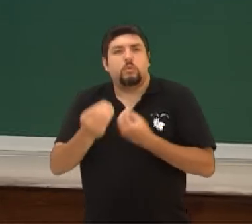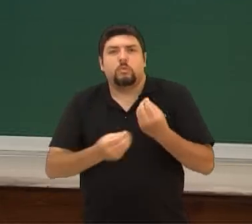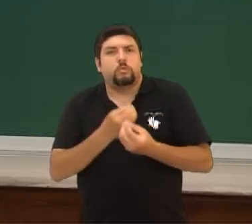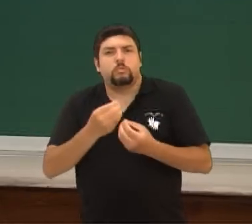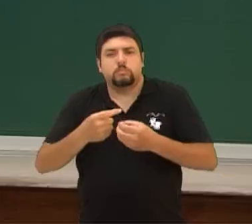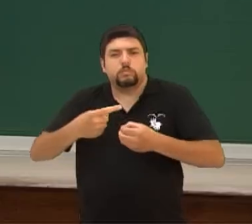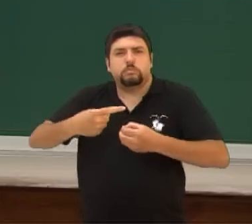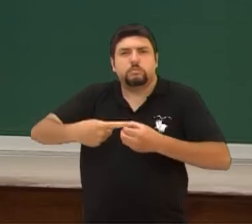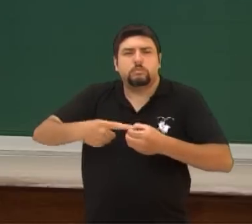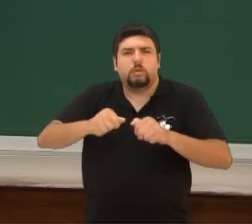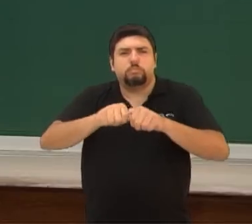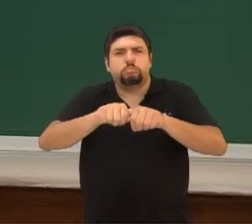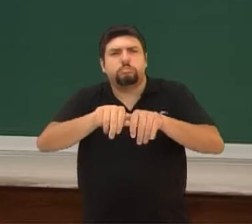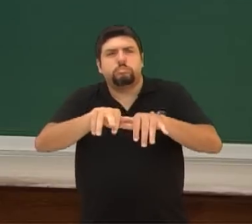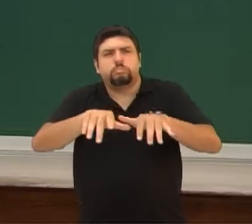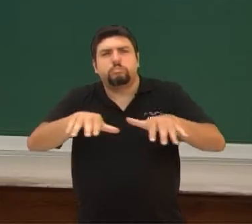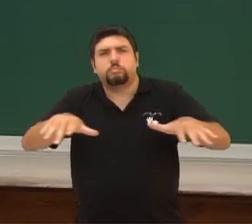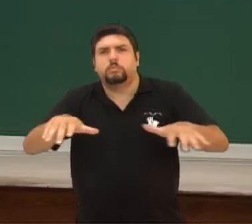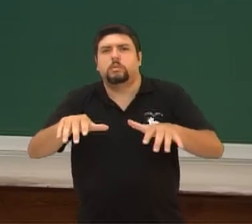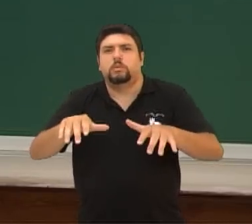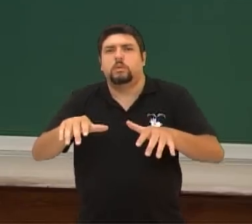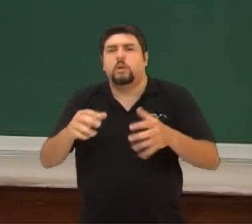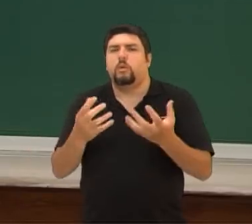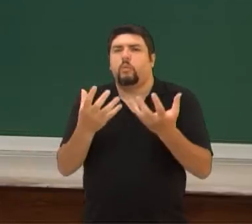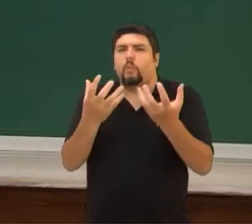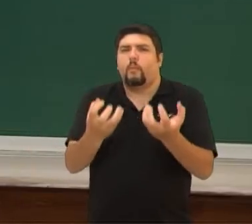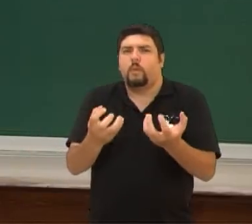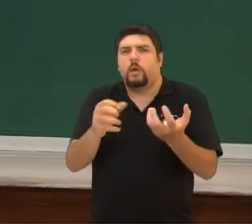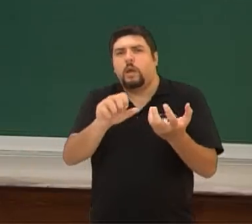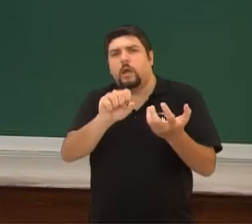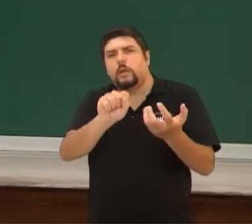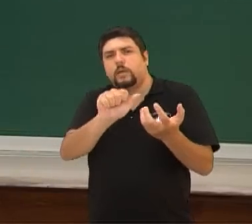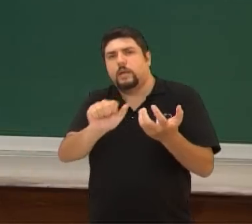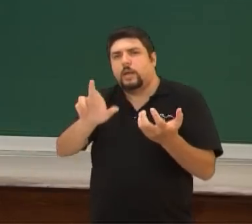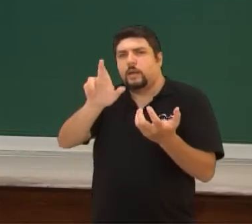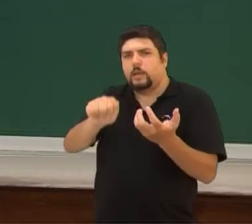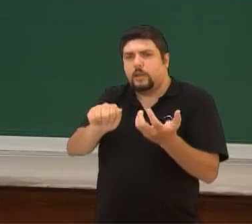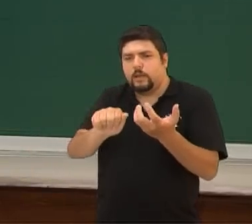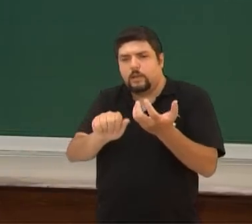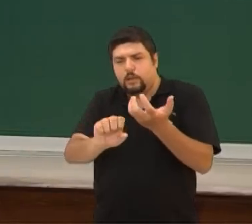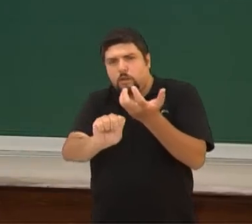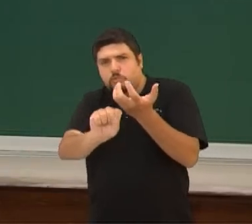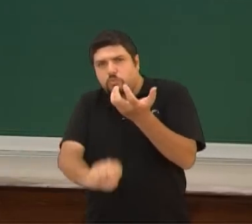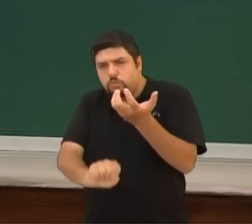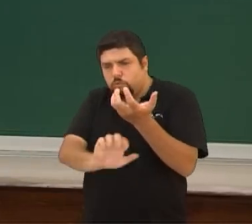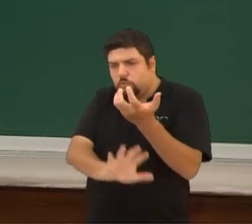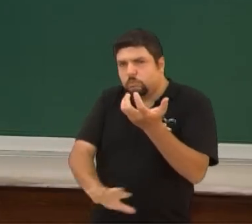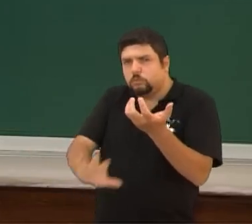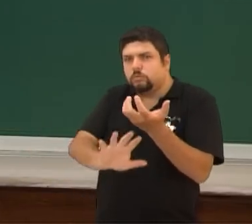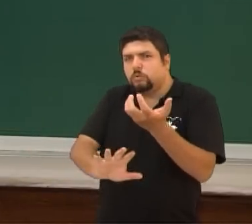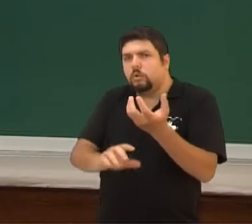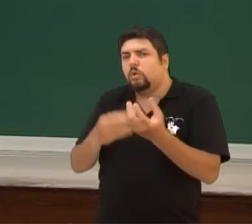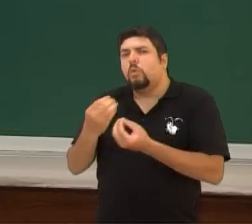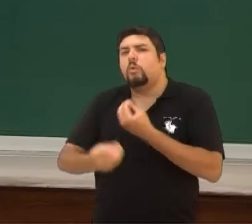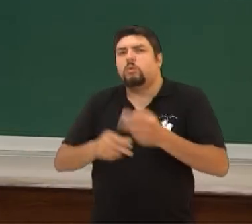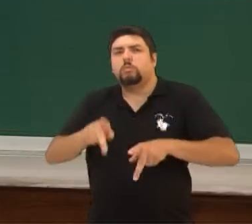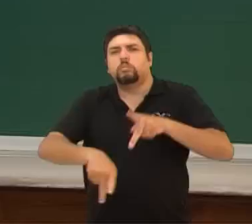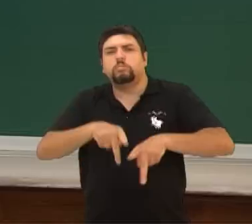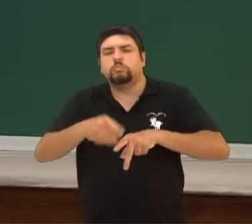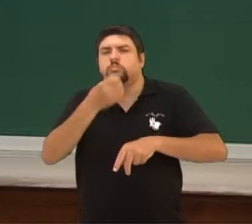subsaariana e o que isso tem trazido de benefícios aí à população desta parte do